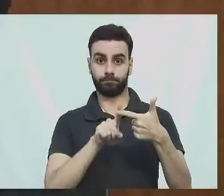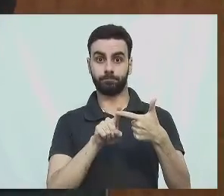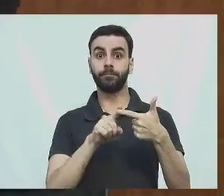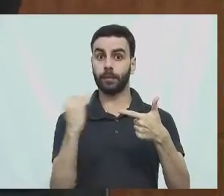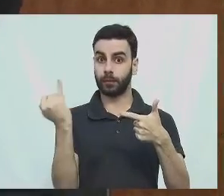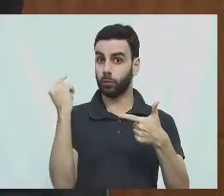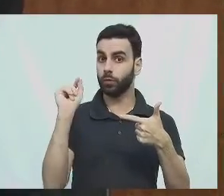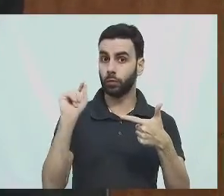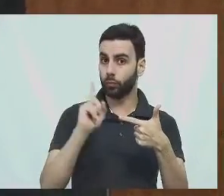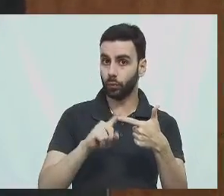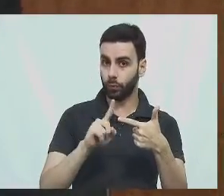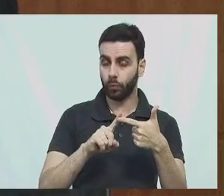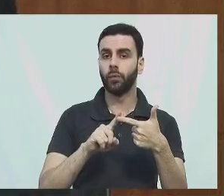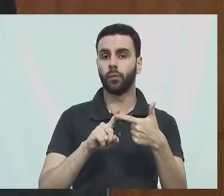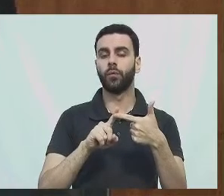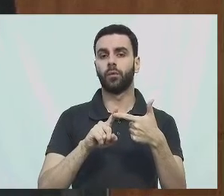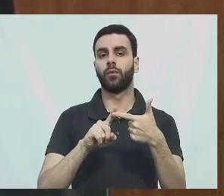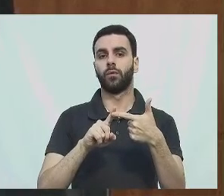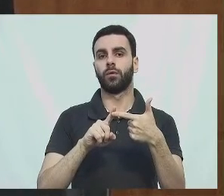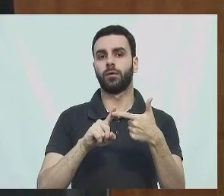importante, na lei